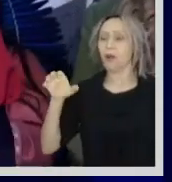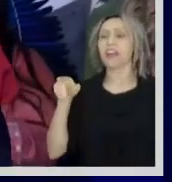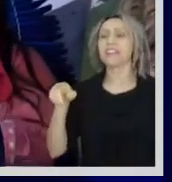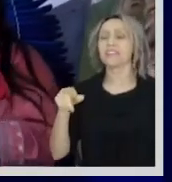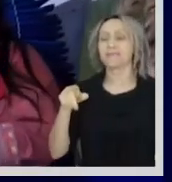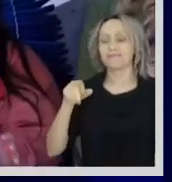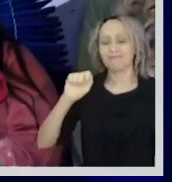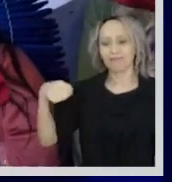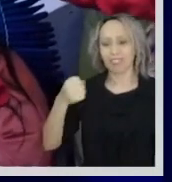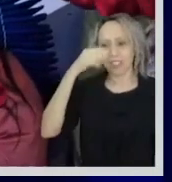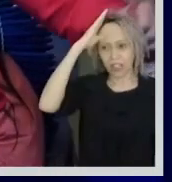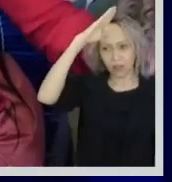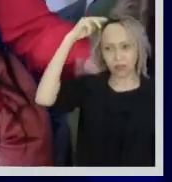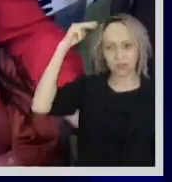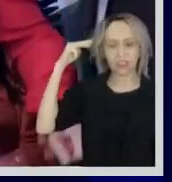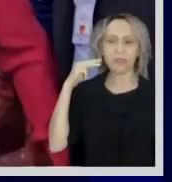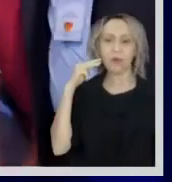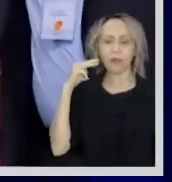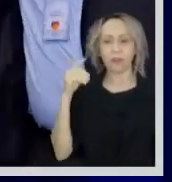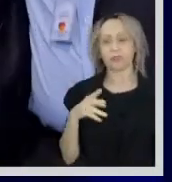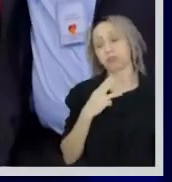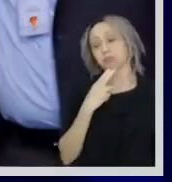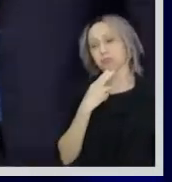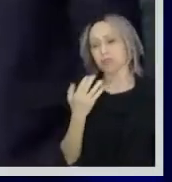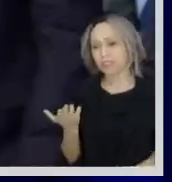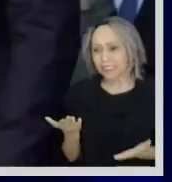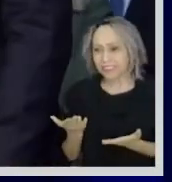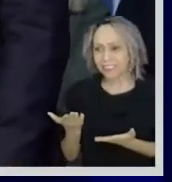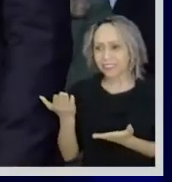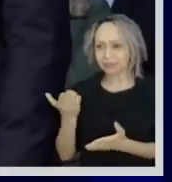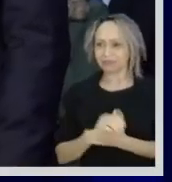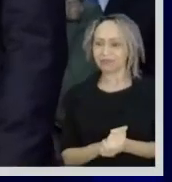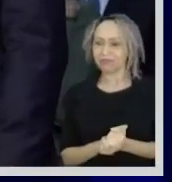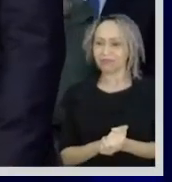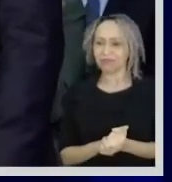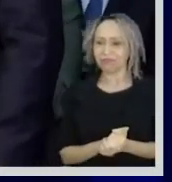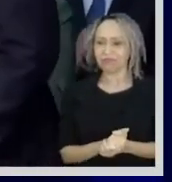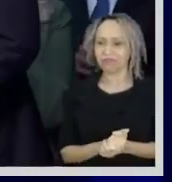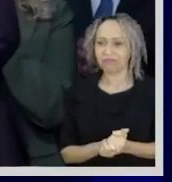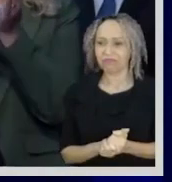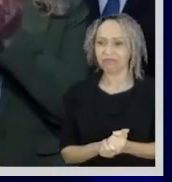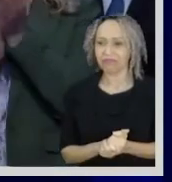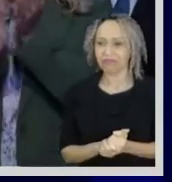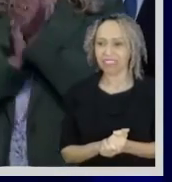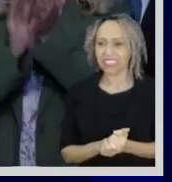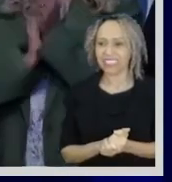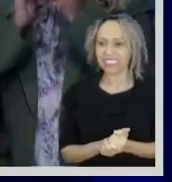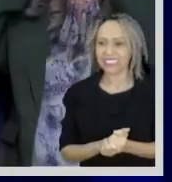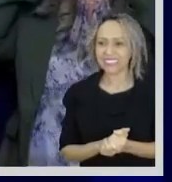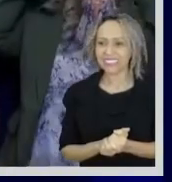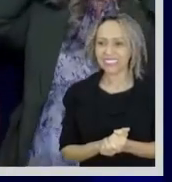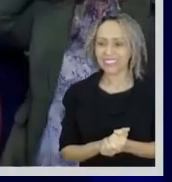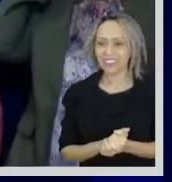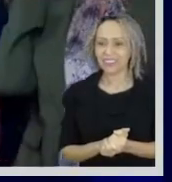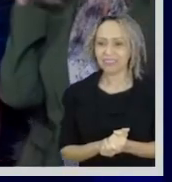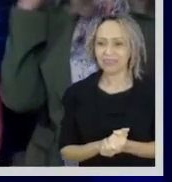nas próximas semanas aí, nos primeiros dias de governo, União Brasil vai aparecer em algum outro lugar para fechar de